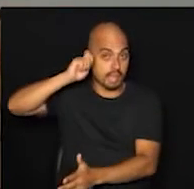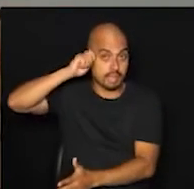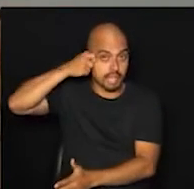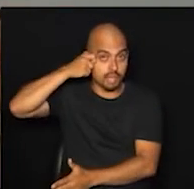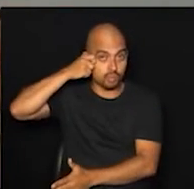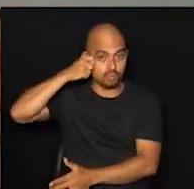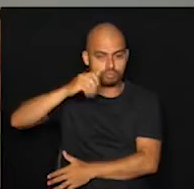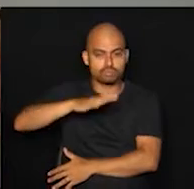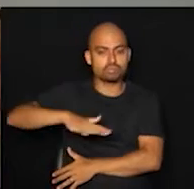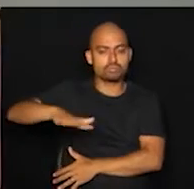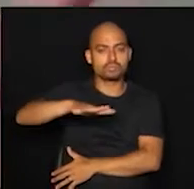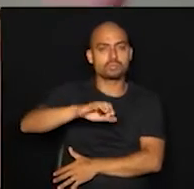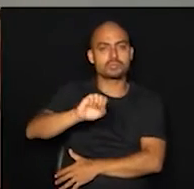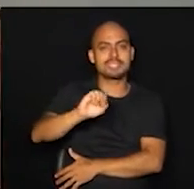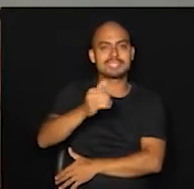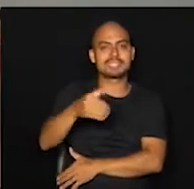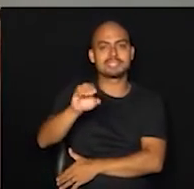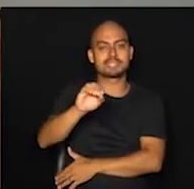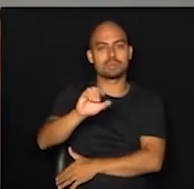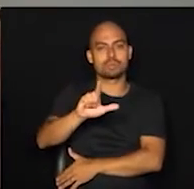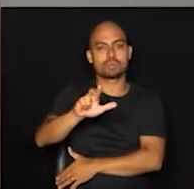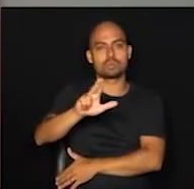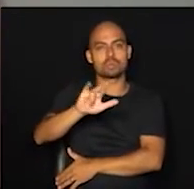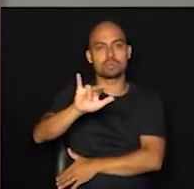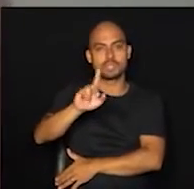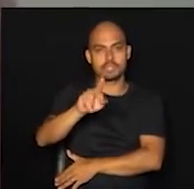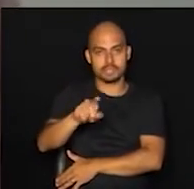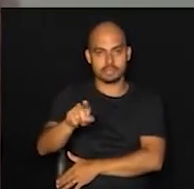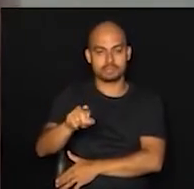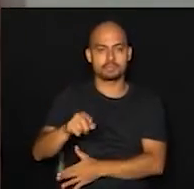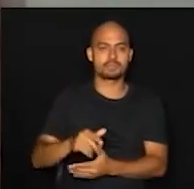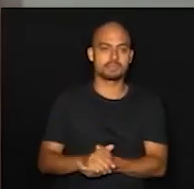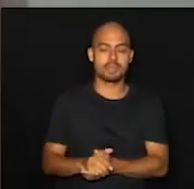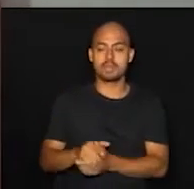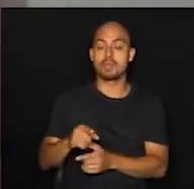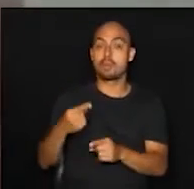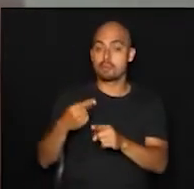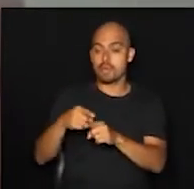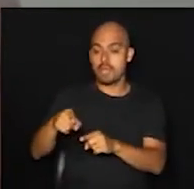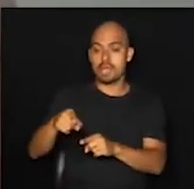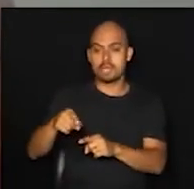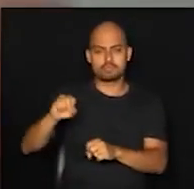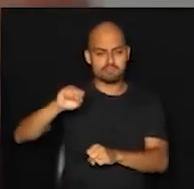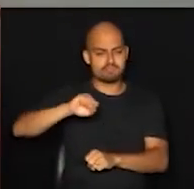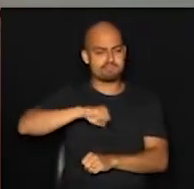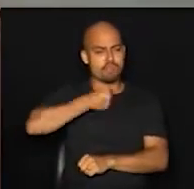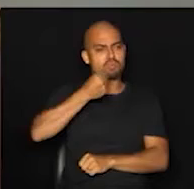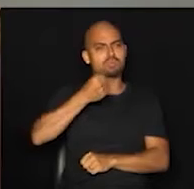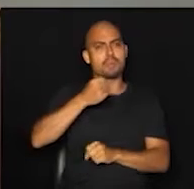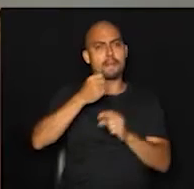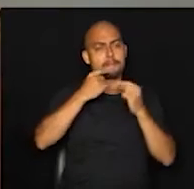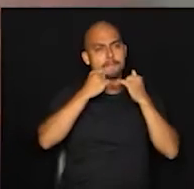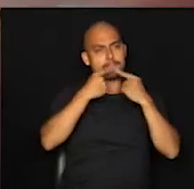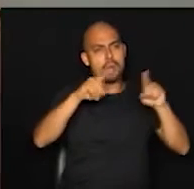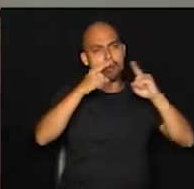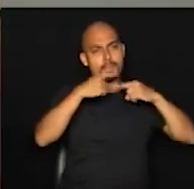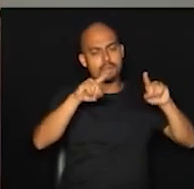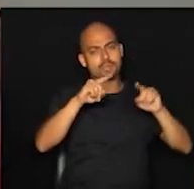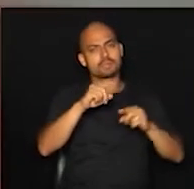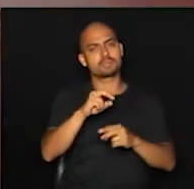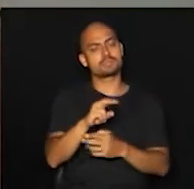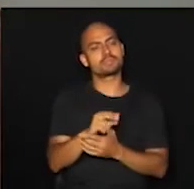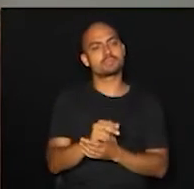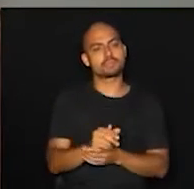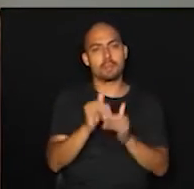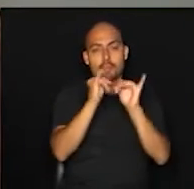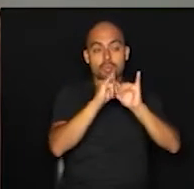Luís do Maranhão, porque eles se revoltam contra a proclamação da República. Então, isso está no livro Alegrias e Tristezas e